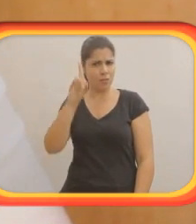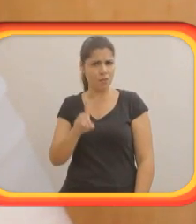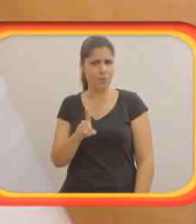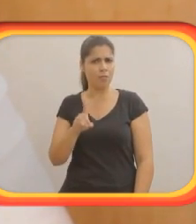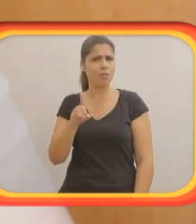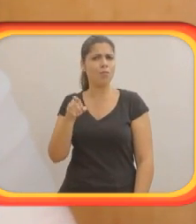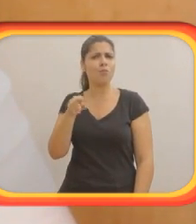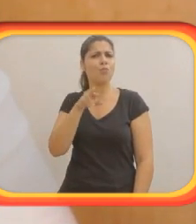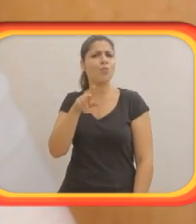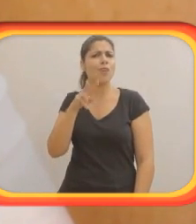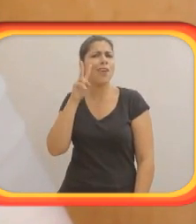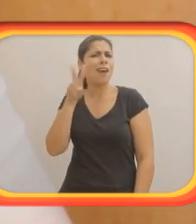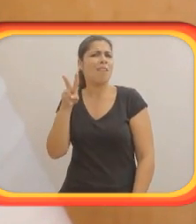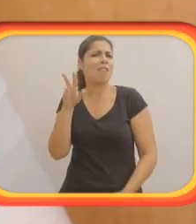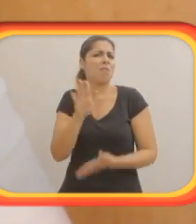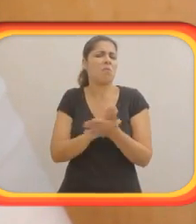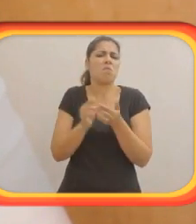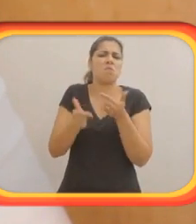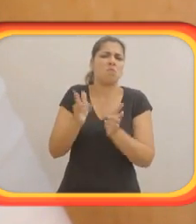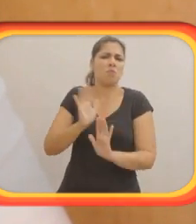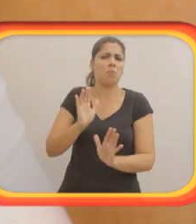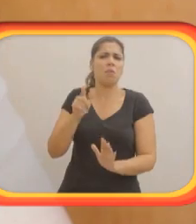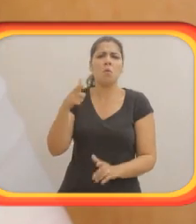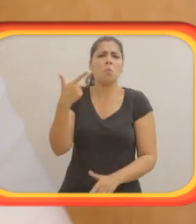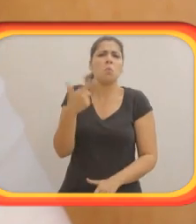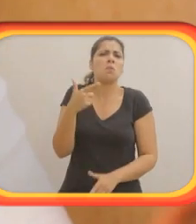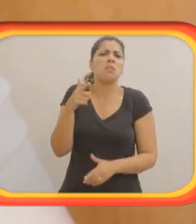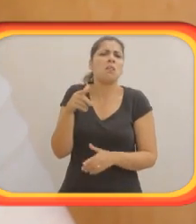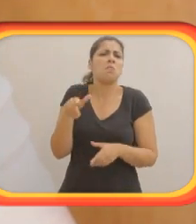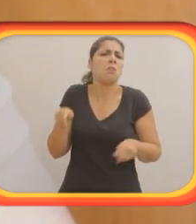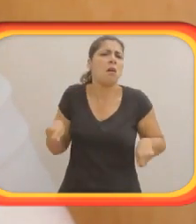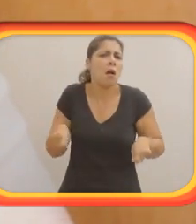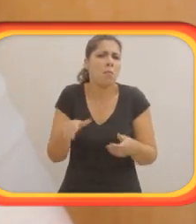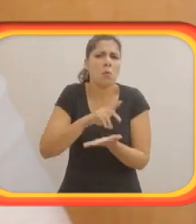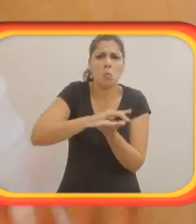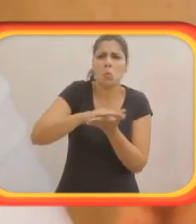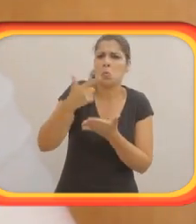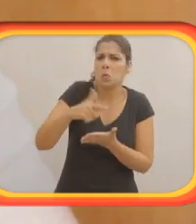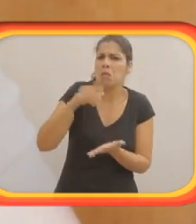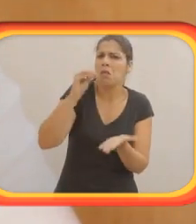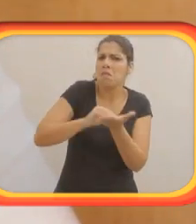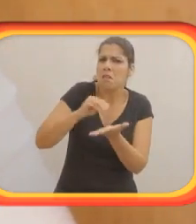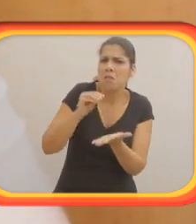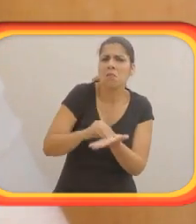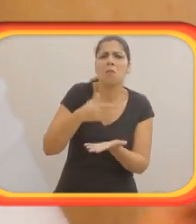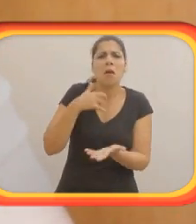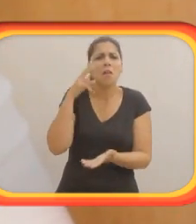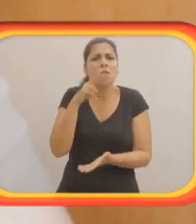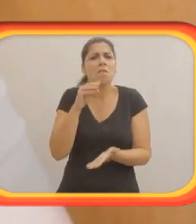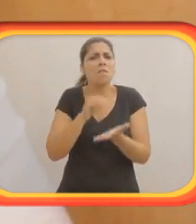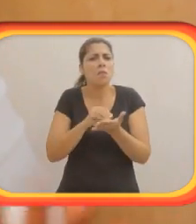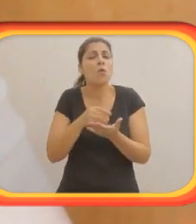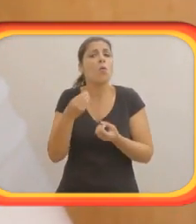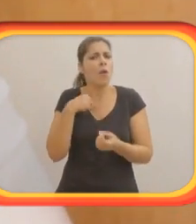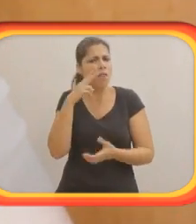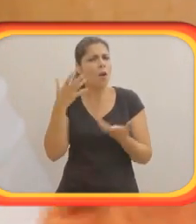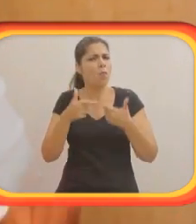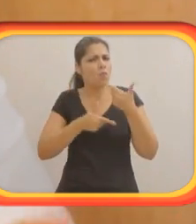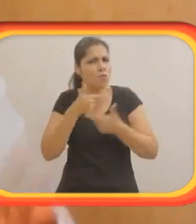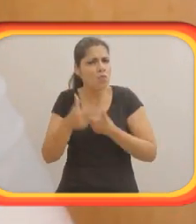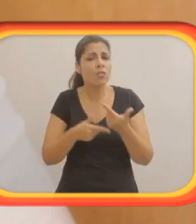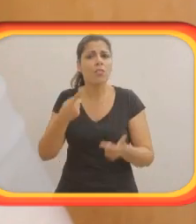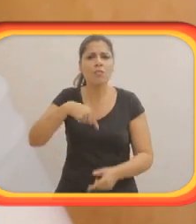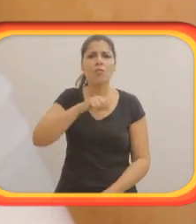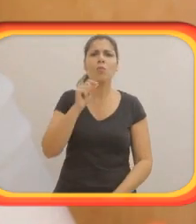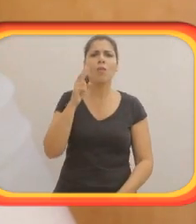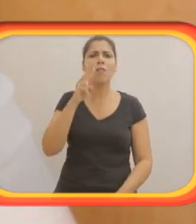pessoa com deficiência. Então, eu não quero ver o que não funciona, onde não tem rampa, onde isso está faltando, eu quero ver